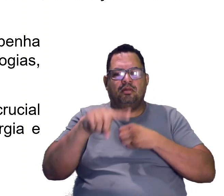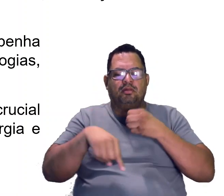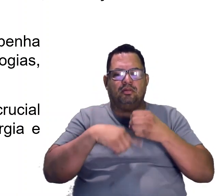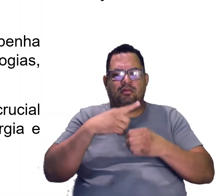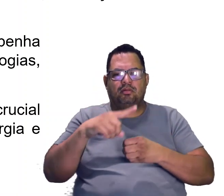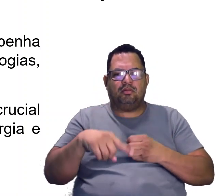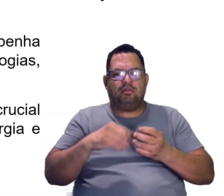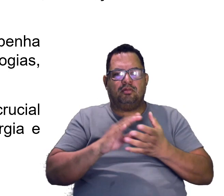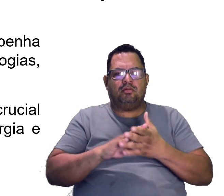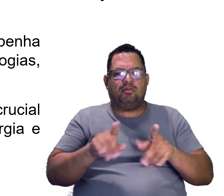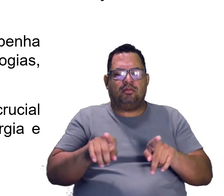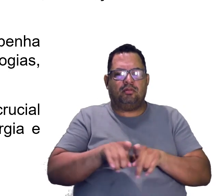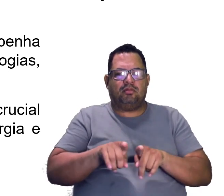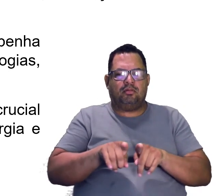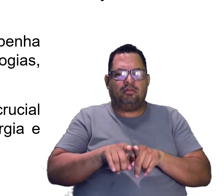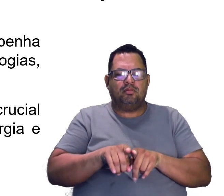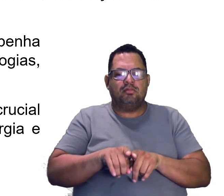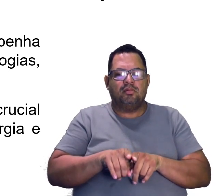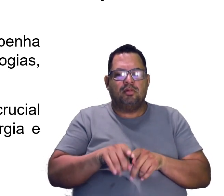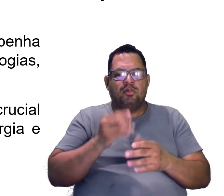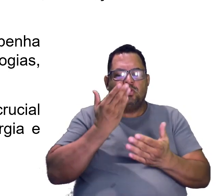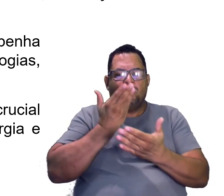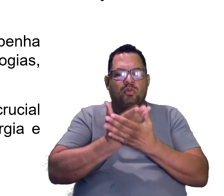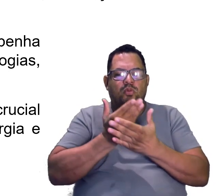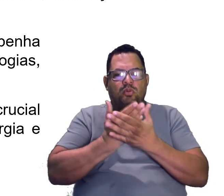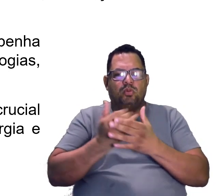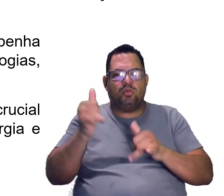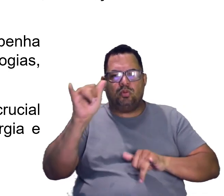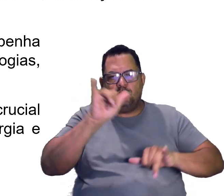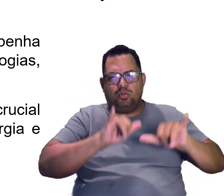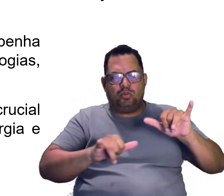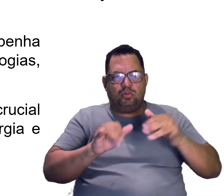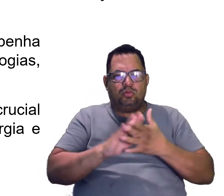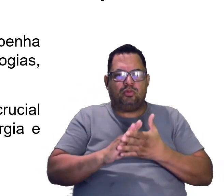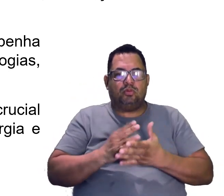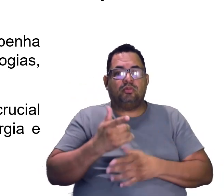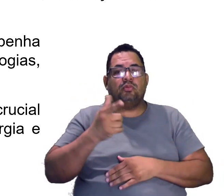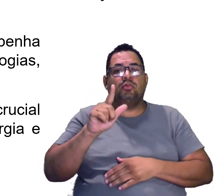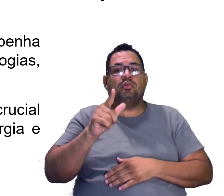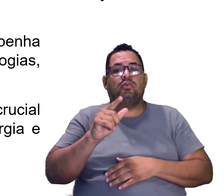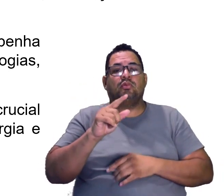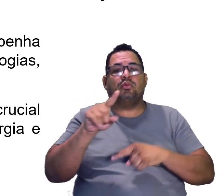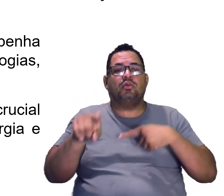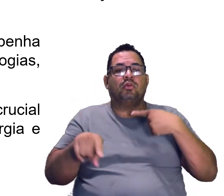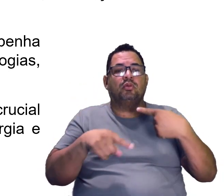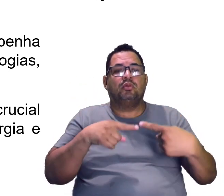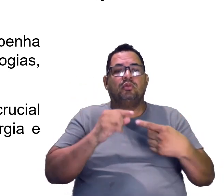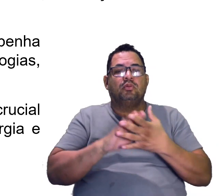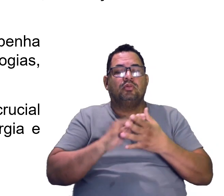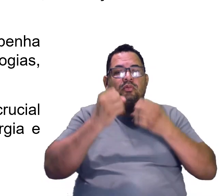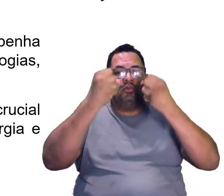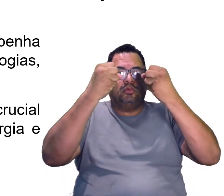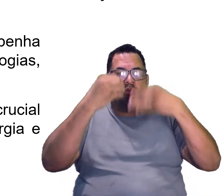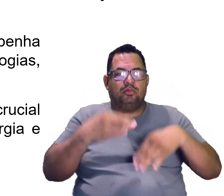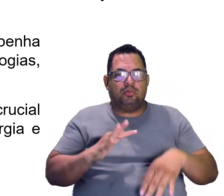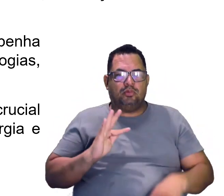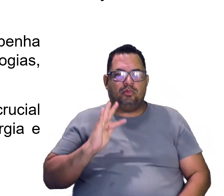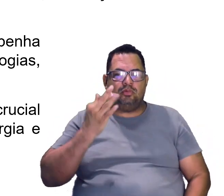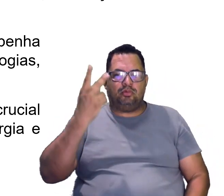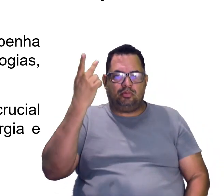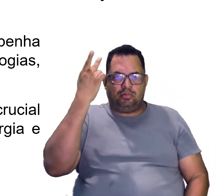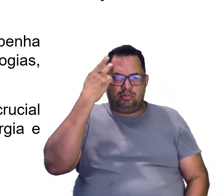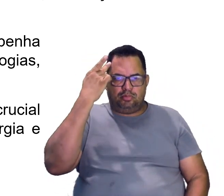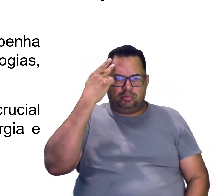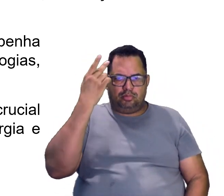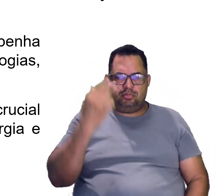A química ainda, o estudo da química, tem outros objetivos, como explicar os fenômenos